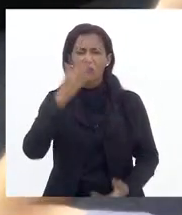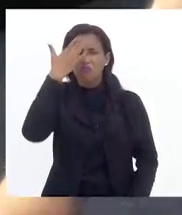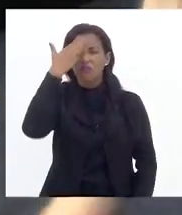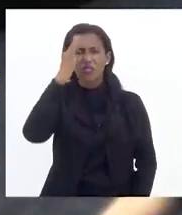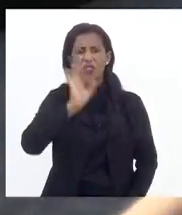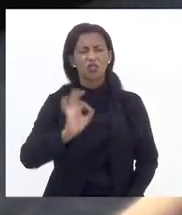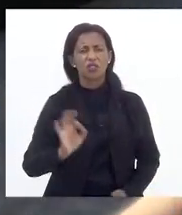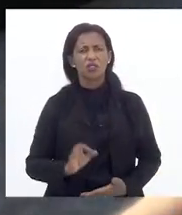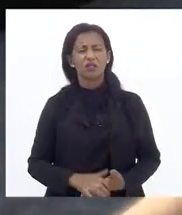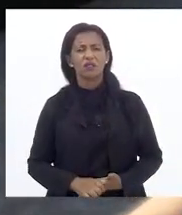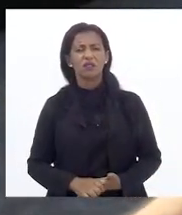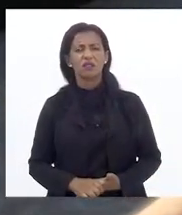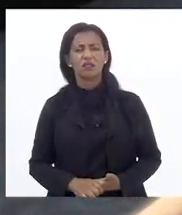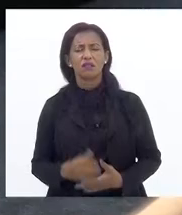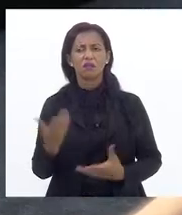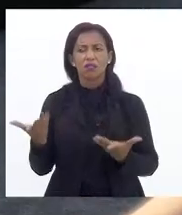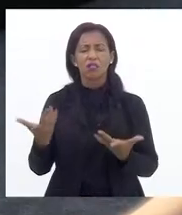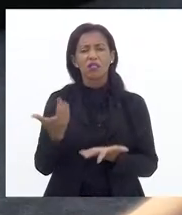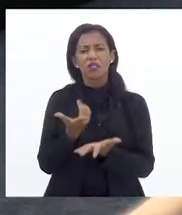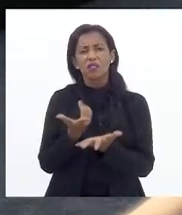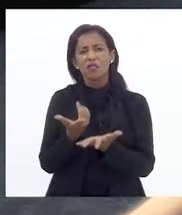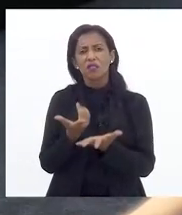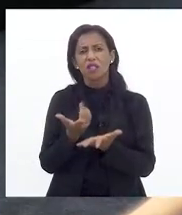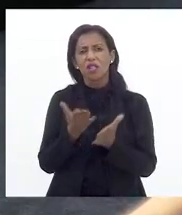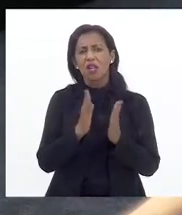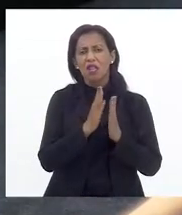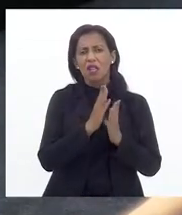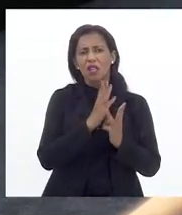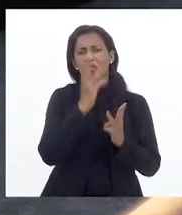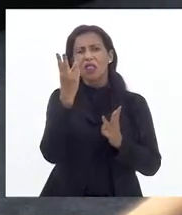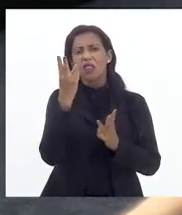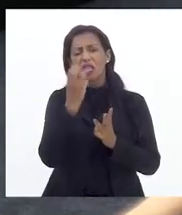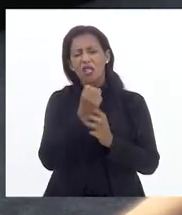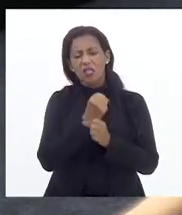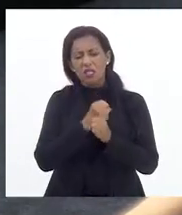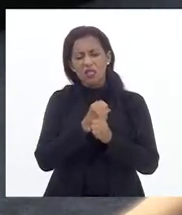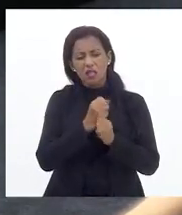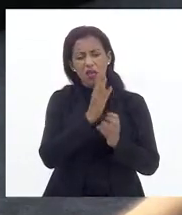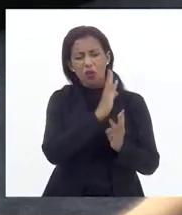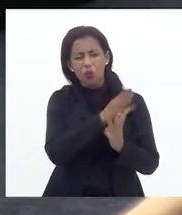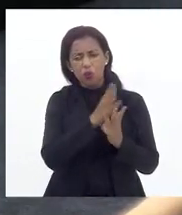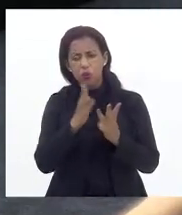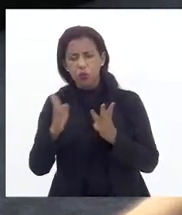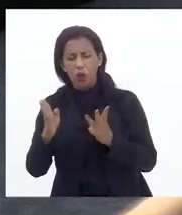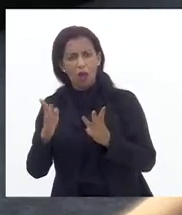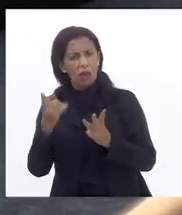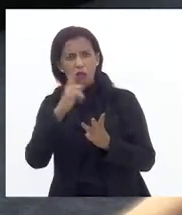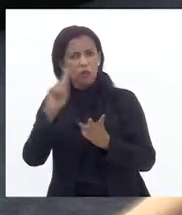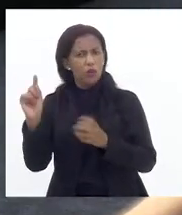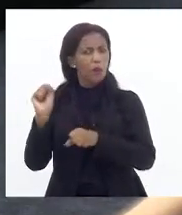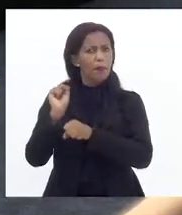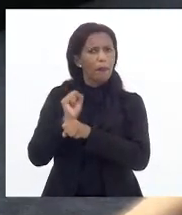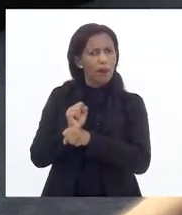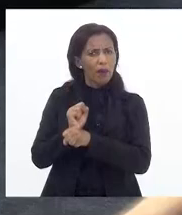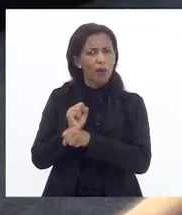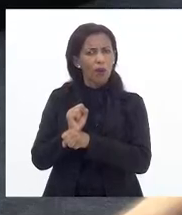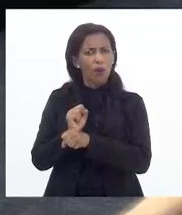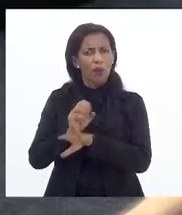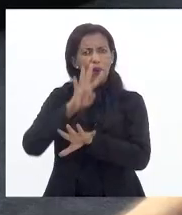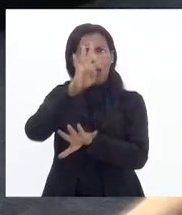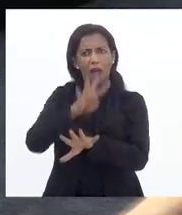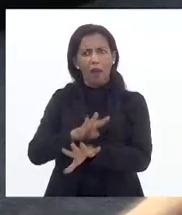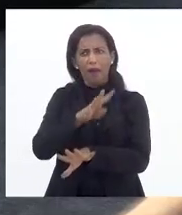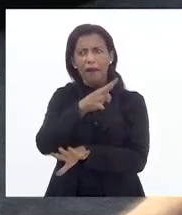né aí esse dinheiro esse prazo de três anos não parou por aí criar uma conta